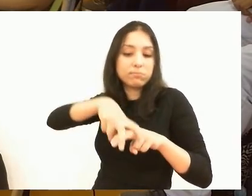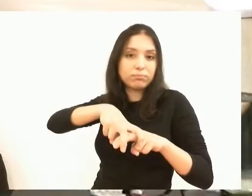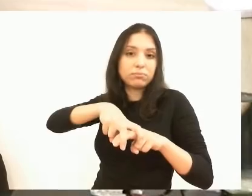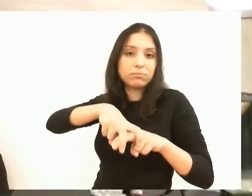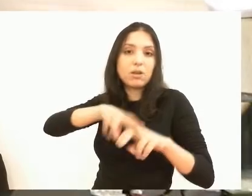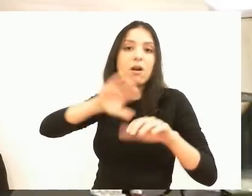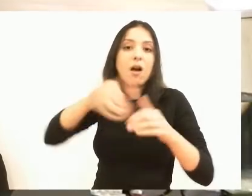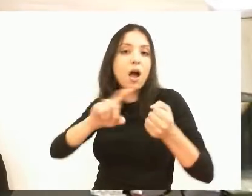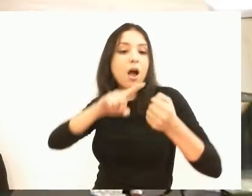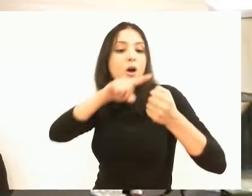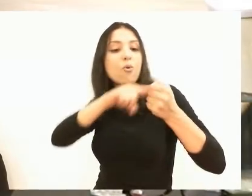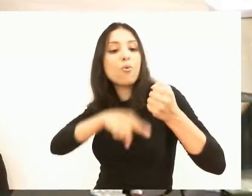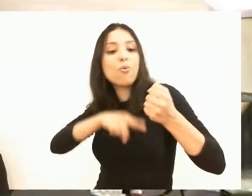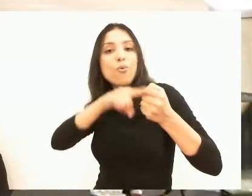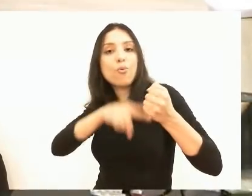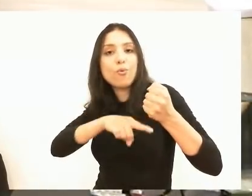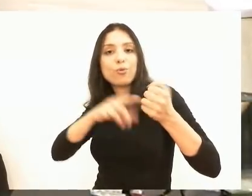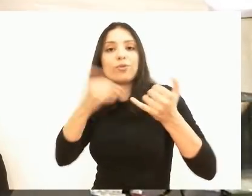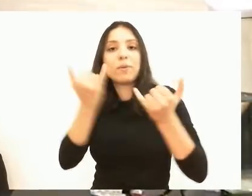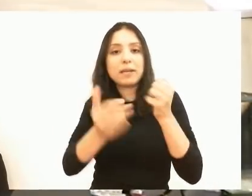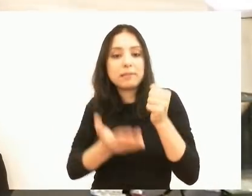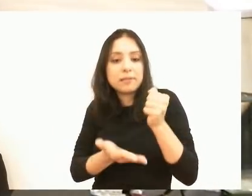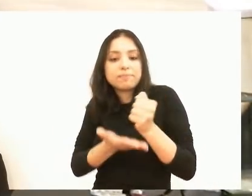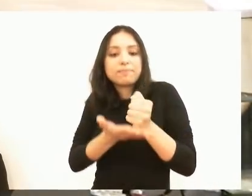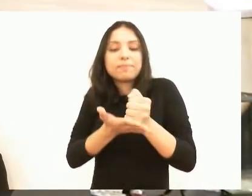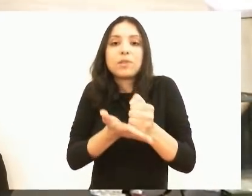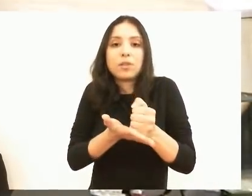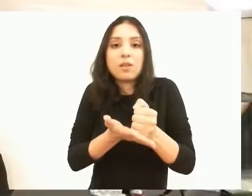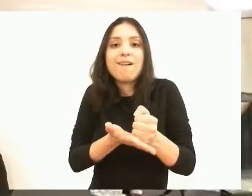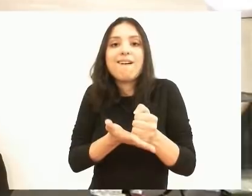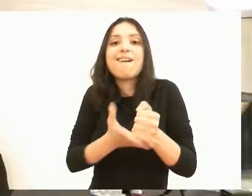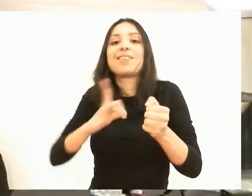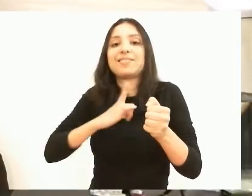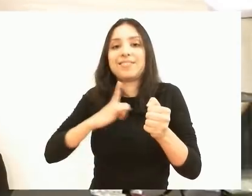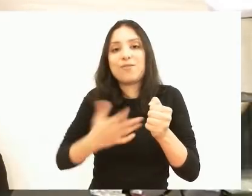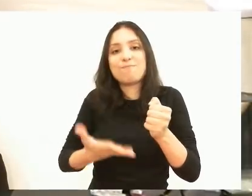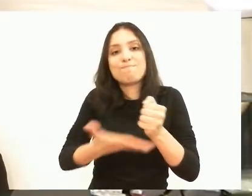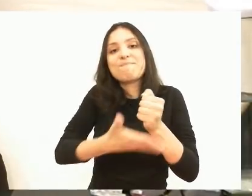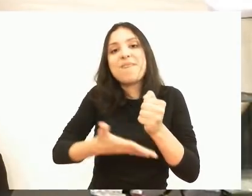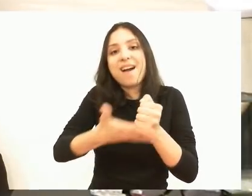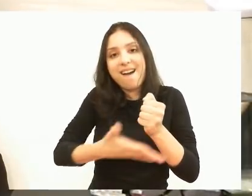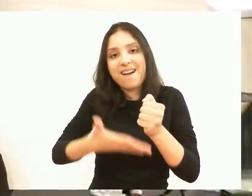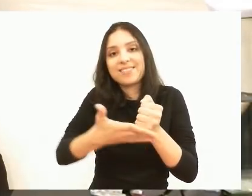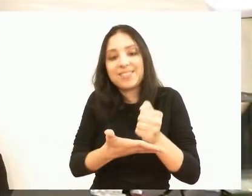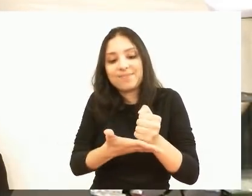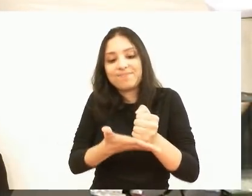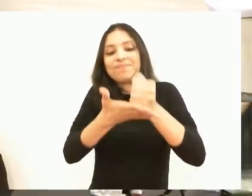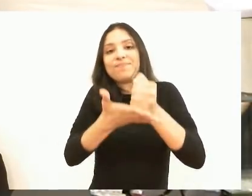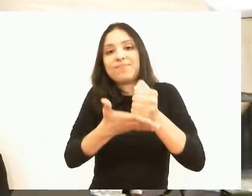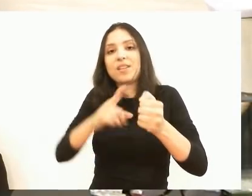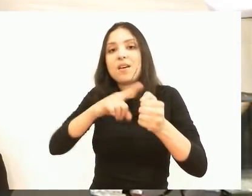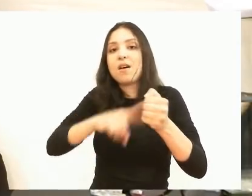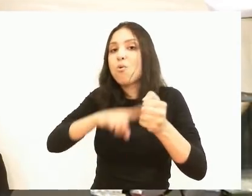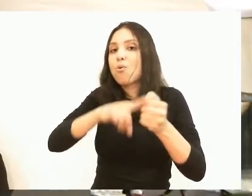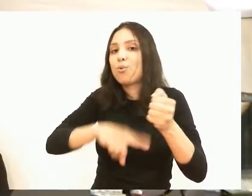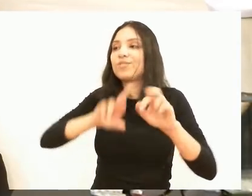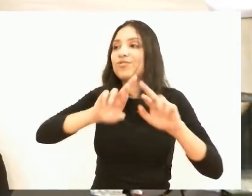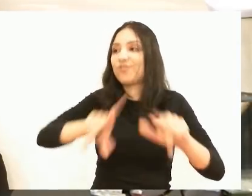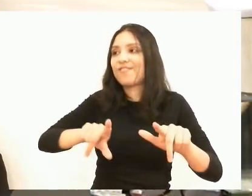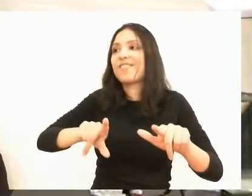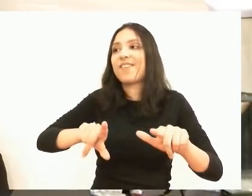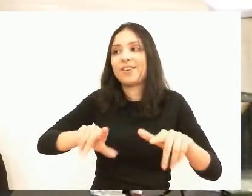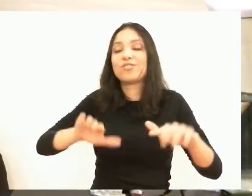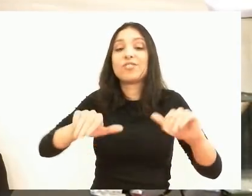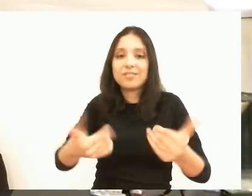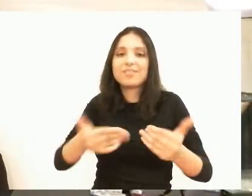se estruturando nela então você já dá outro amparo pra coluna né então isso